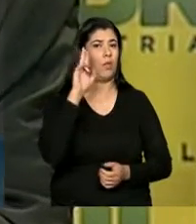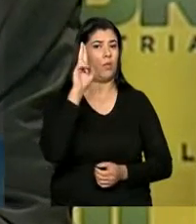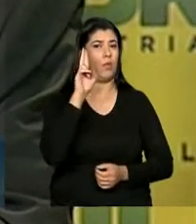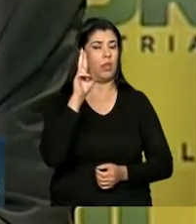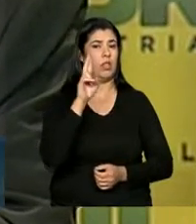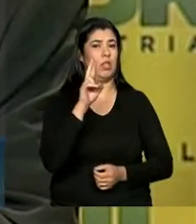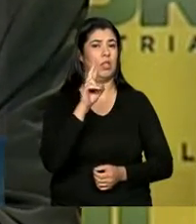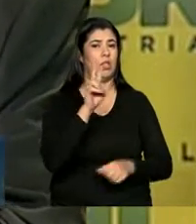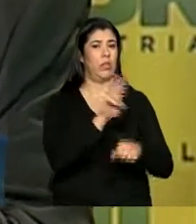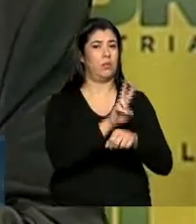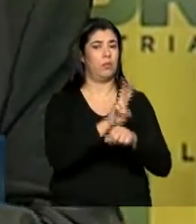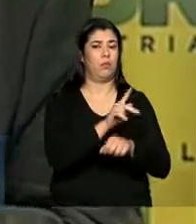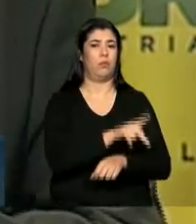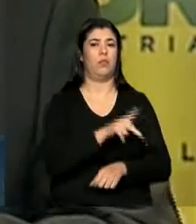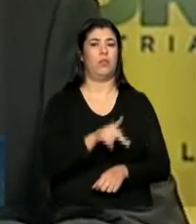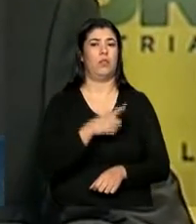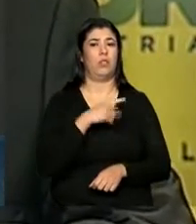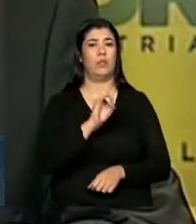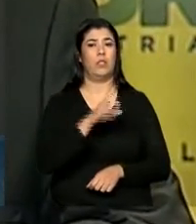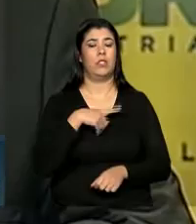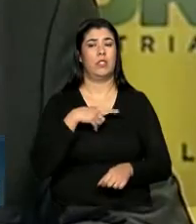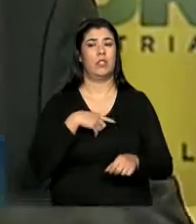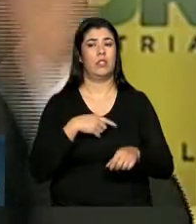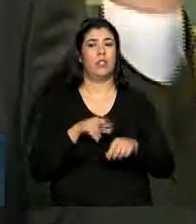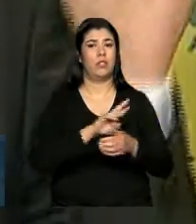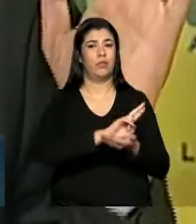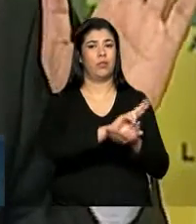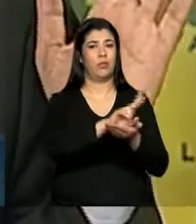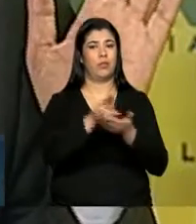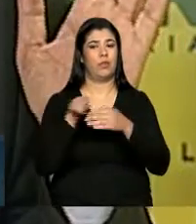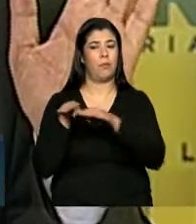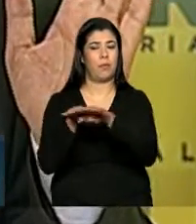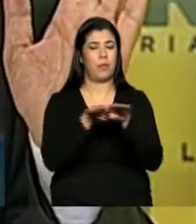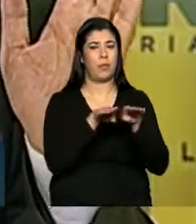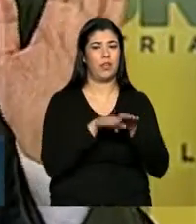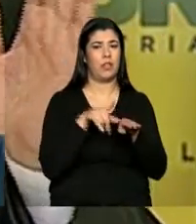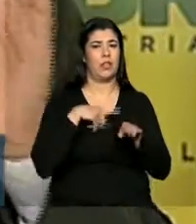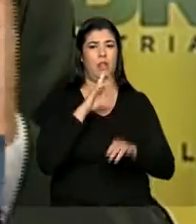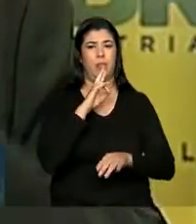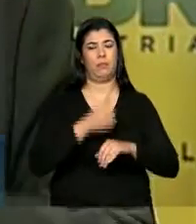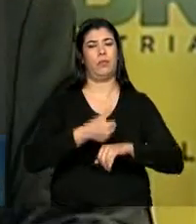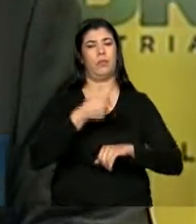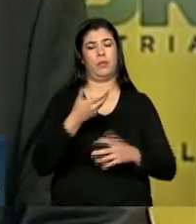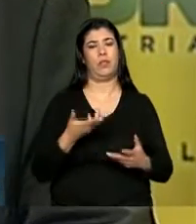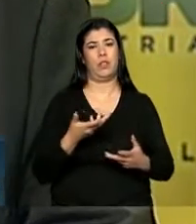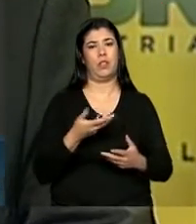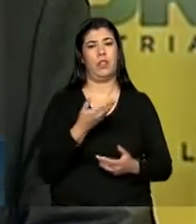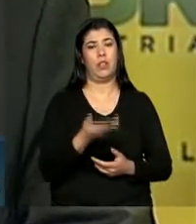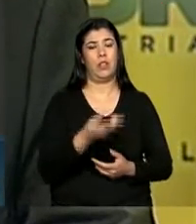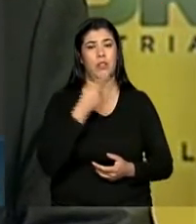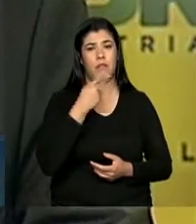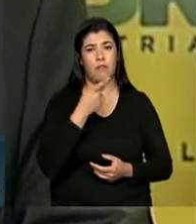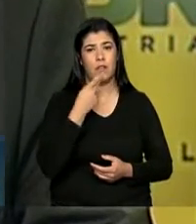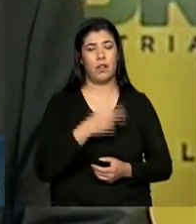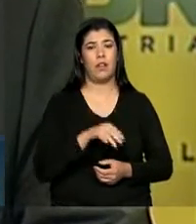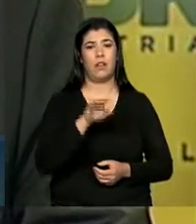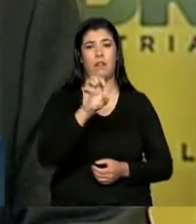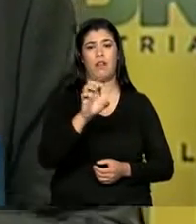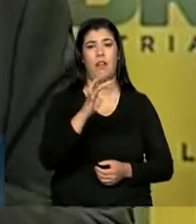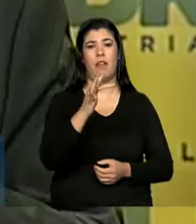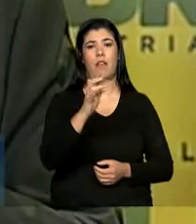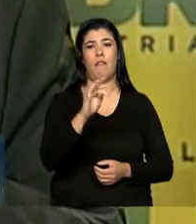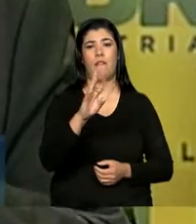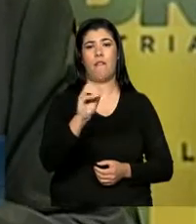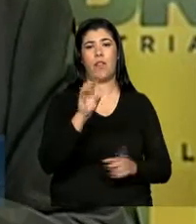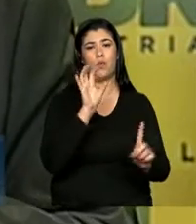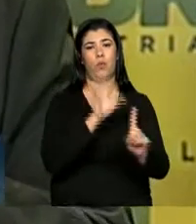falou. Então, quando a gente alinha muitos fatores, aí o efeito é muito grande. A gente chama isso do efeito marginal. Não